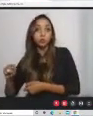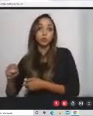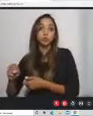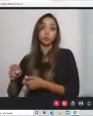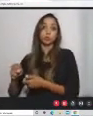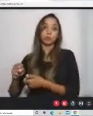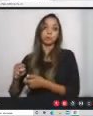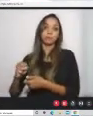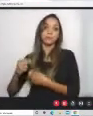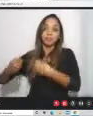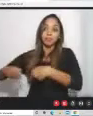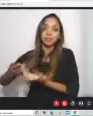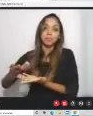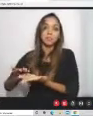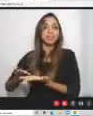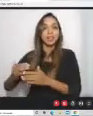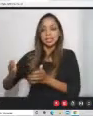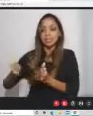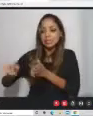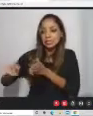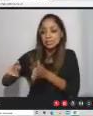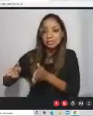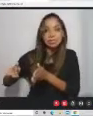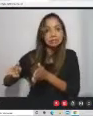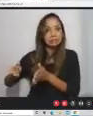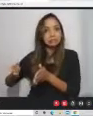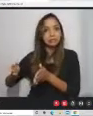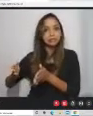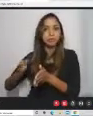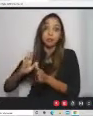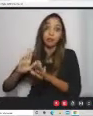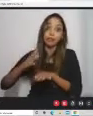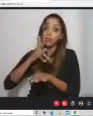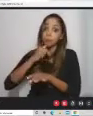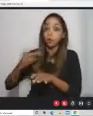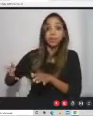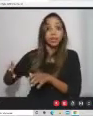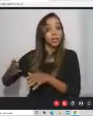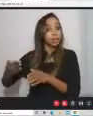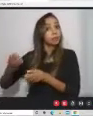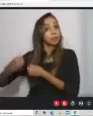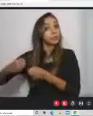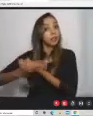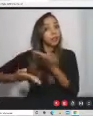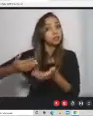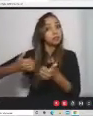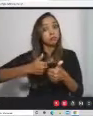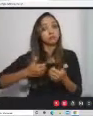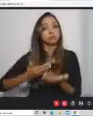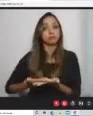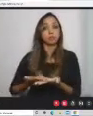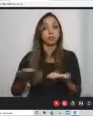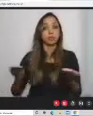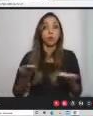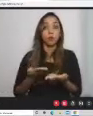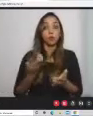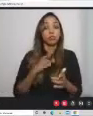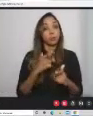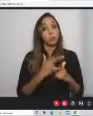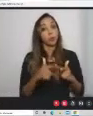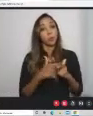para recebê-los. Hoje, nós ainda vivemos um isolamento parcial. Muita gente está evitando ir nas unidades de saúde por causa da